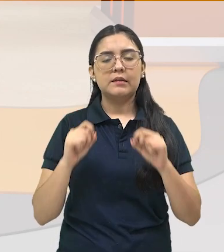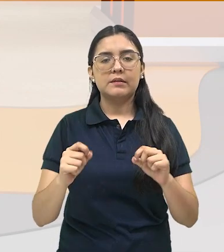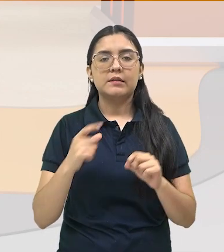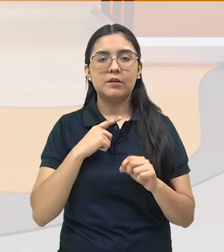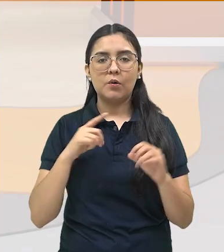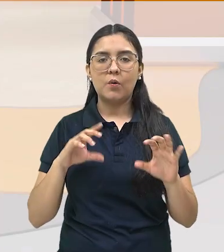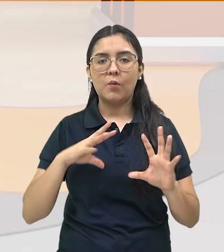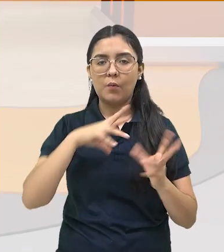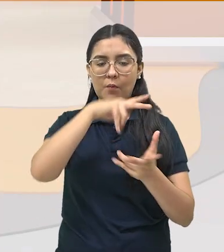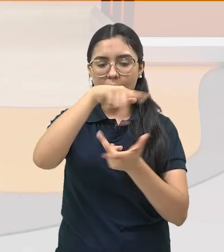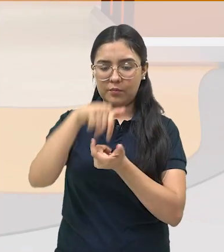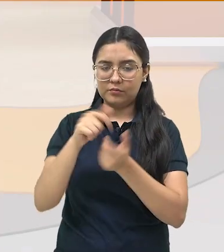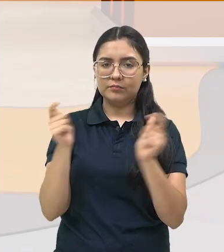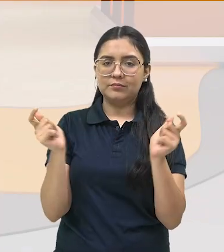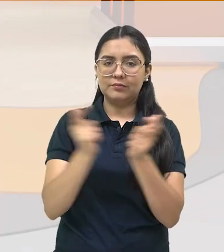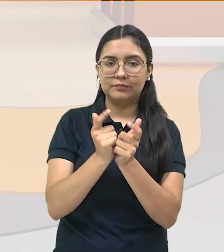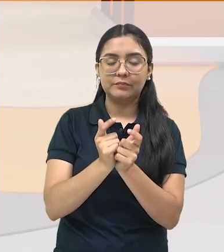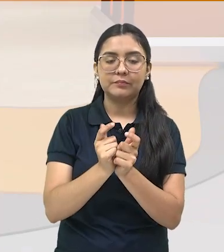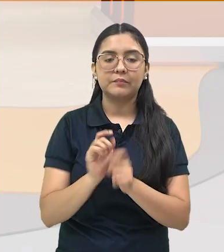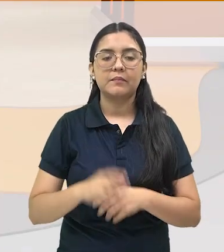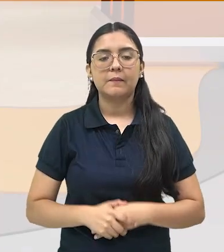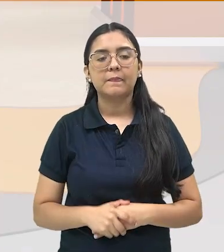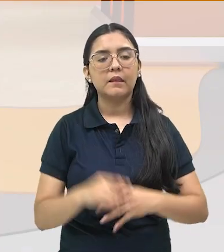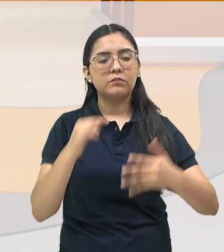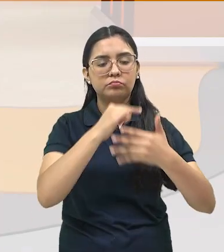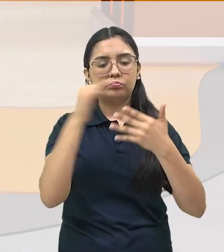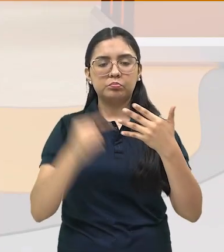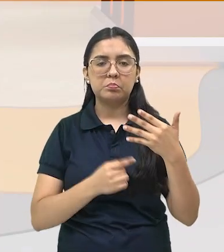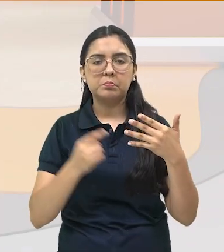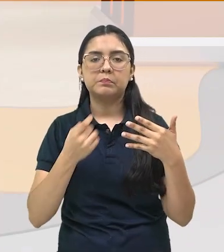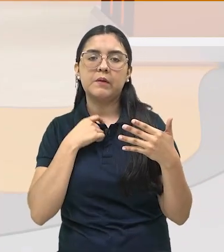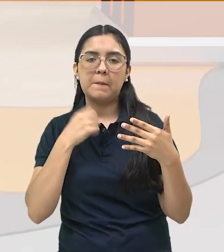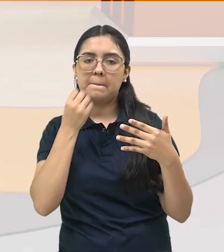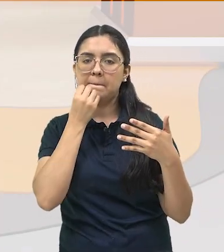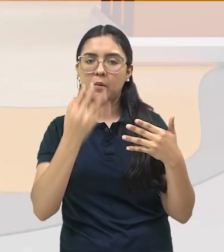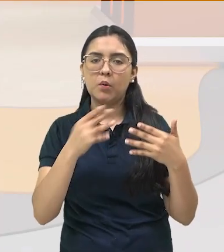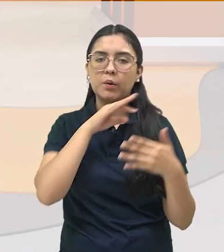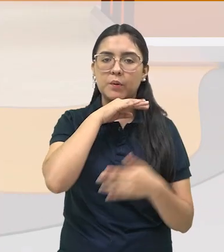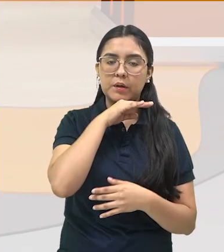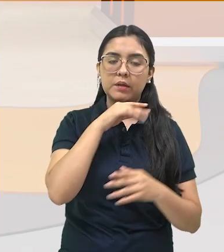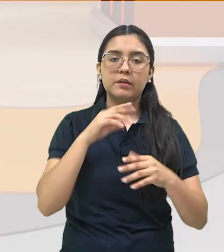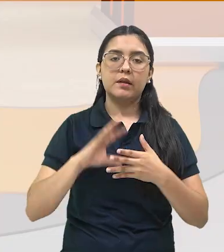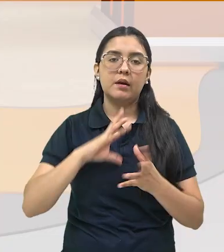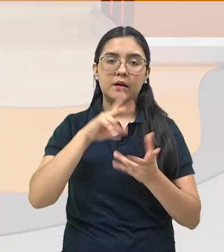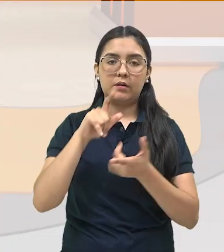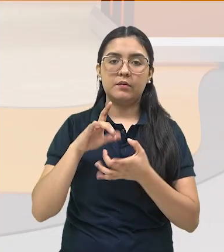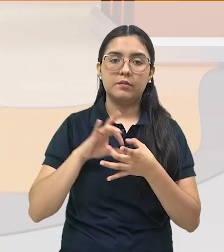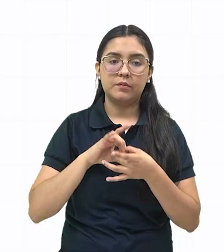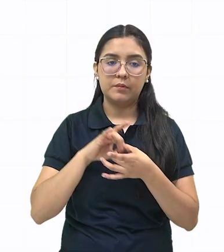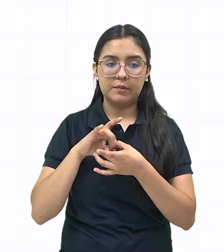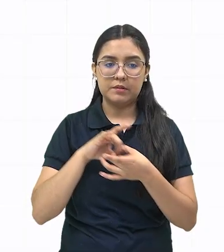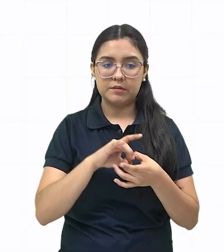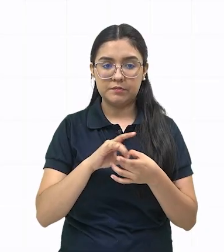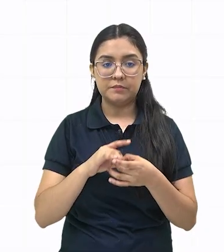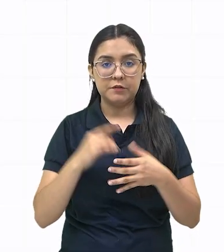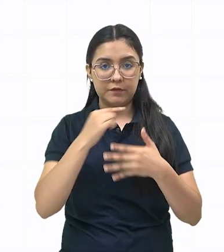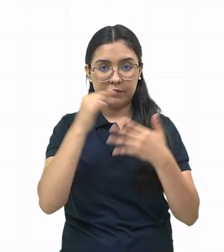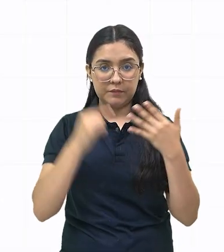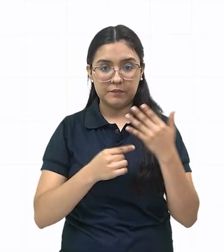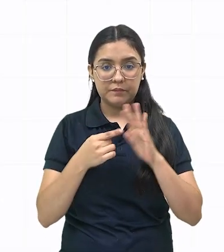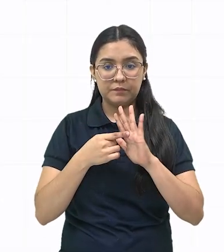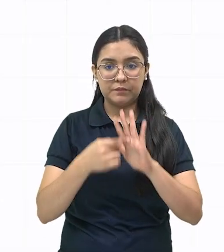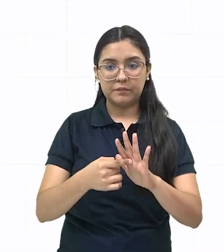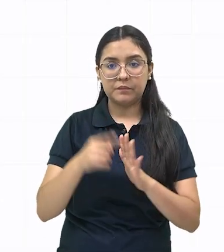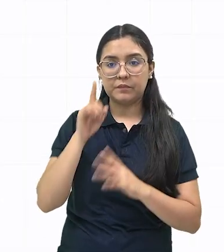menor. Professor, pontos positivos e pontos negativos da globalização. A gente vai elencar quais são. Acompanhe aqui comigo.